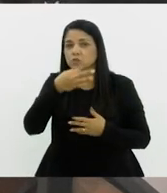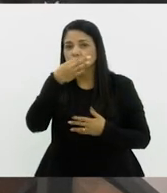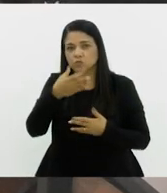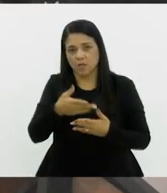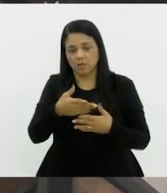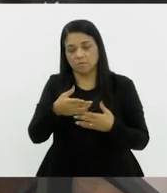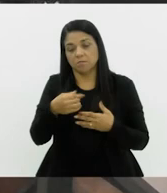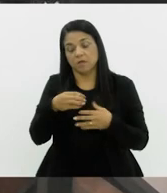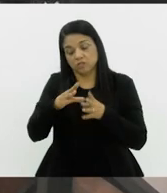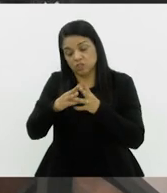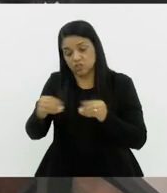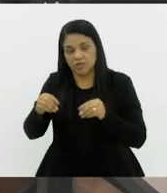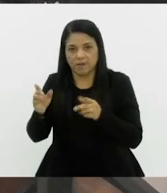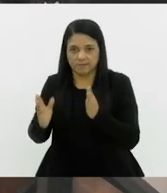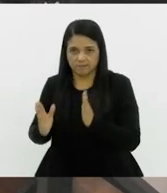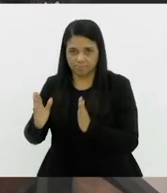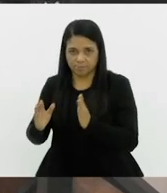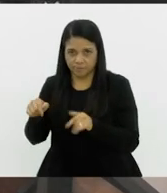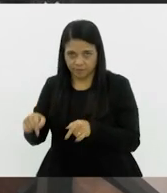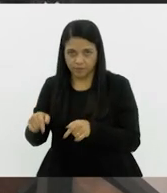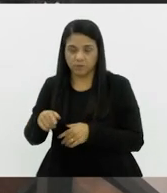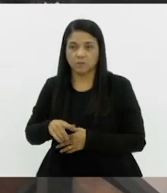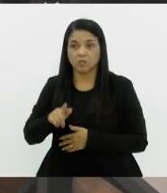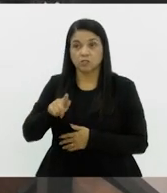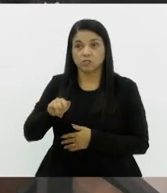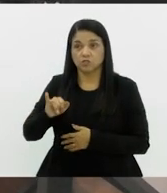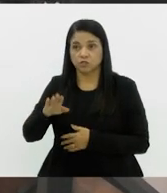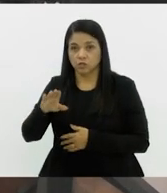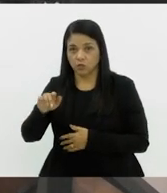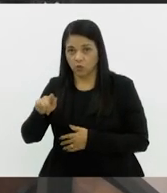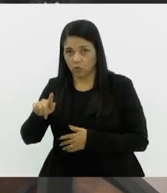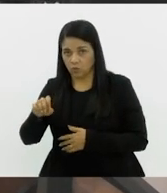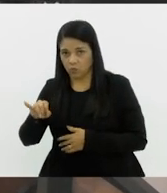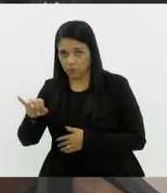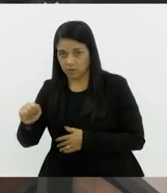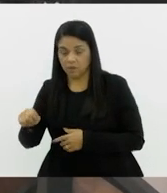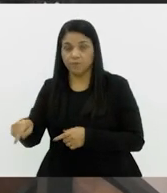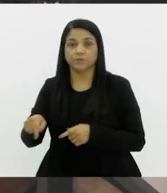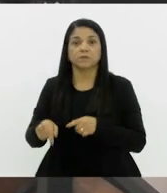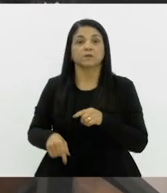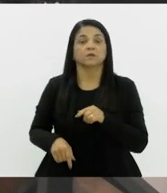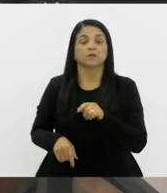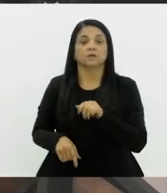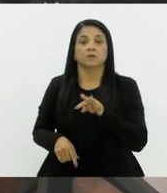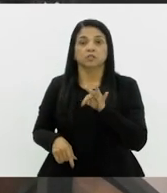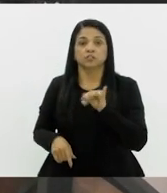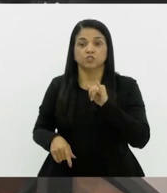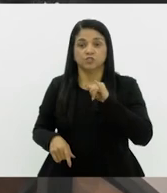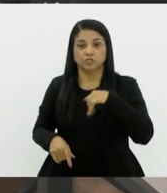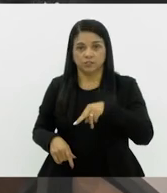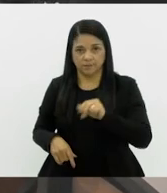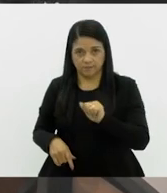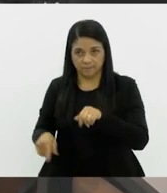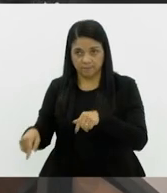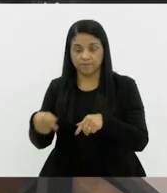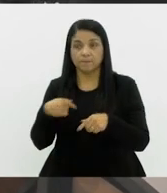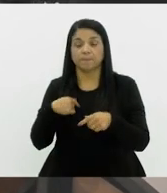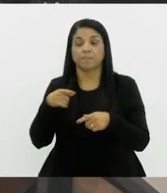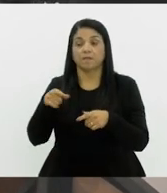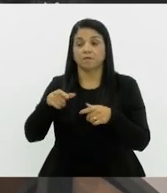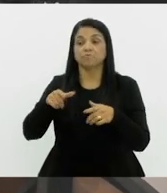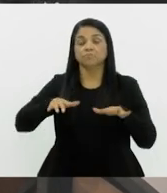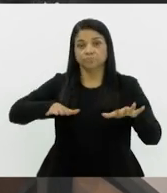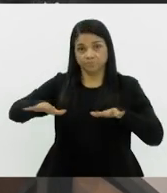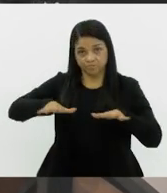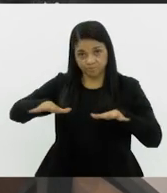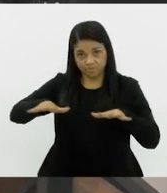eliminação. Outra coisa que a gente sugere é que a entrada para o circuito de tráfego de Jacarepaguá, para quem se aproxima, mais uma vez, vindo da Zona